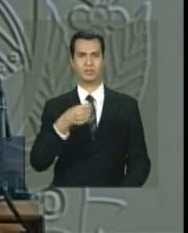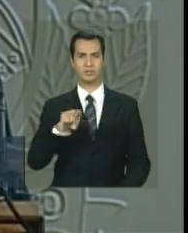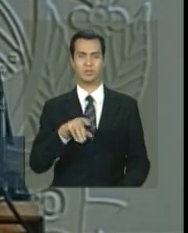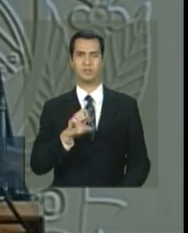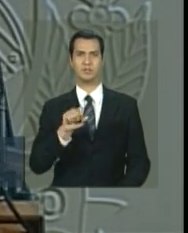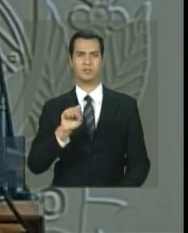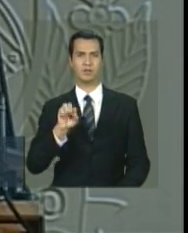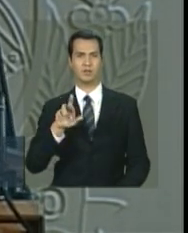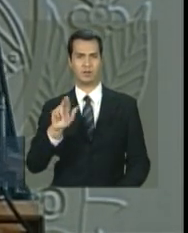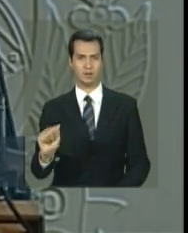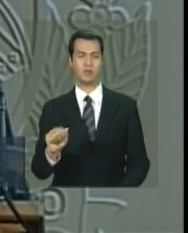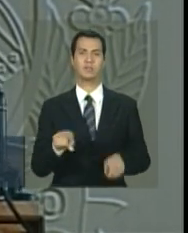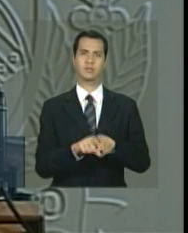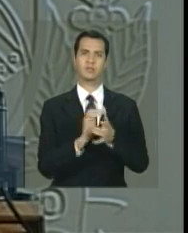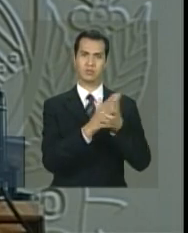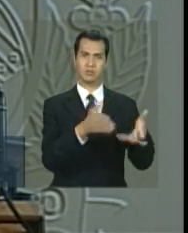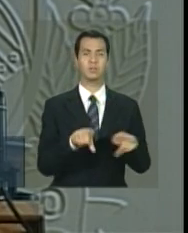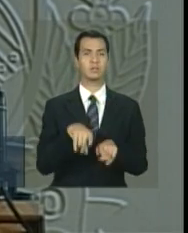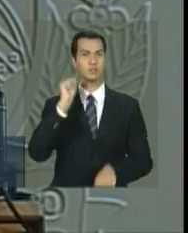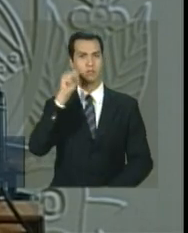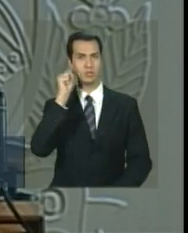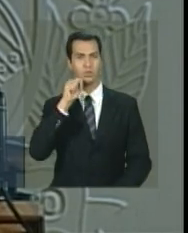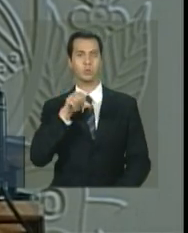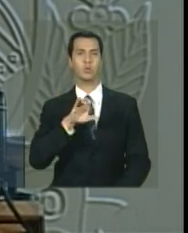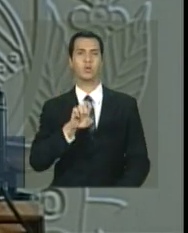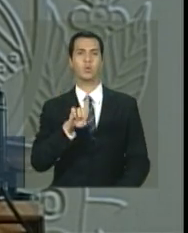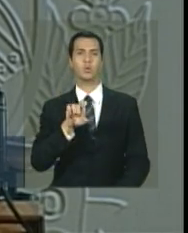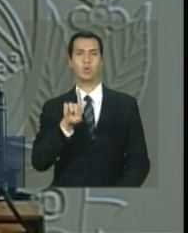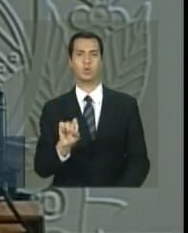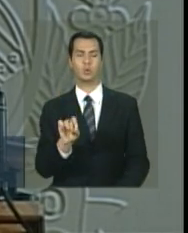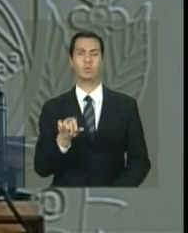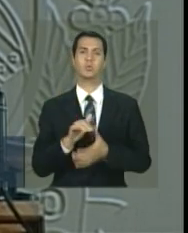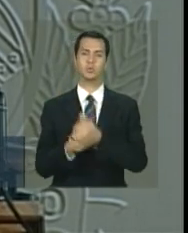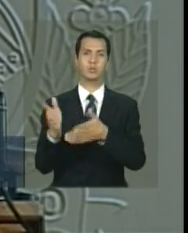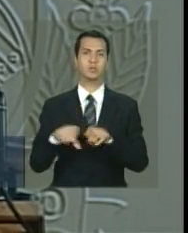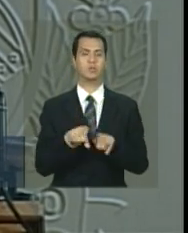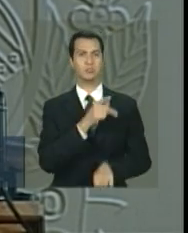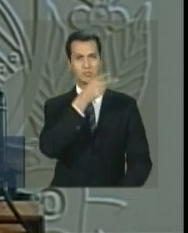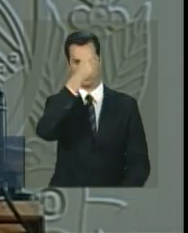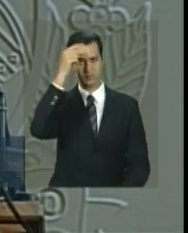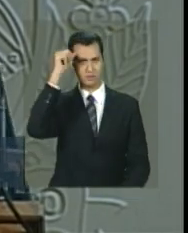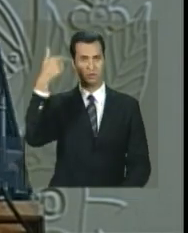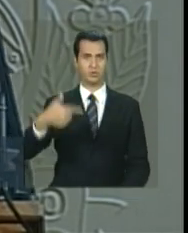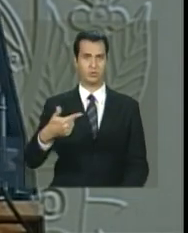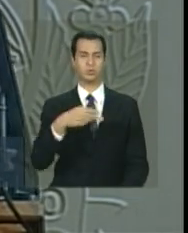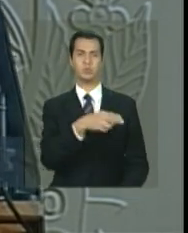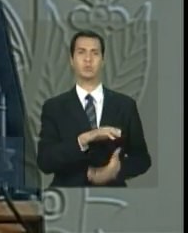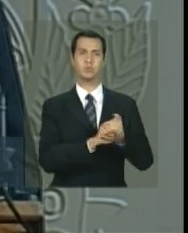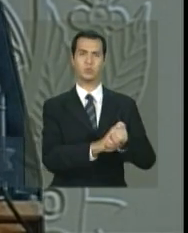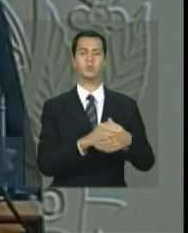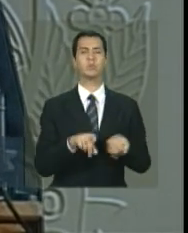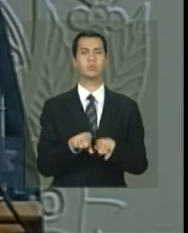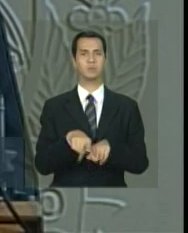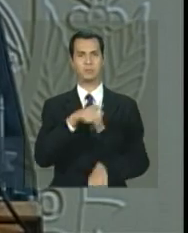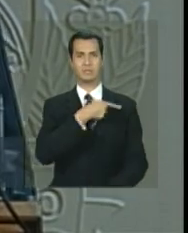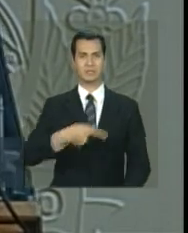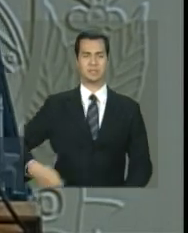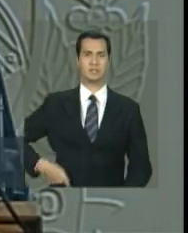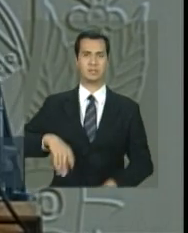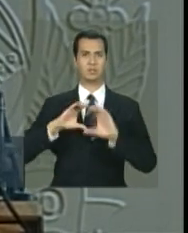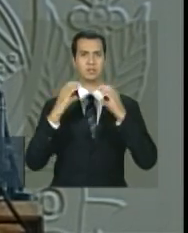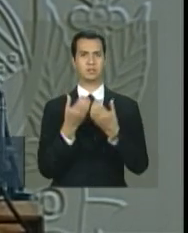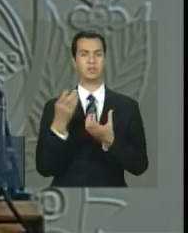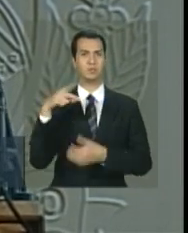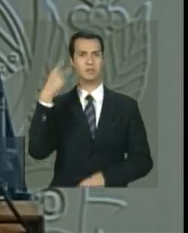Lembo, senador Eduardo Suplicy, vice-prefeito Alda Marco Antônio, presidente da Câmara, vereador